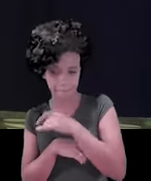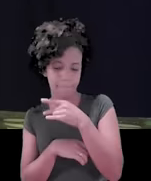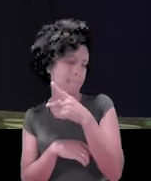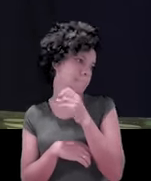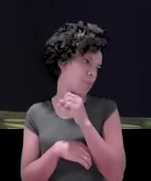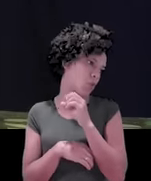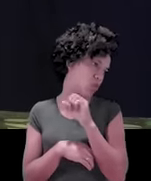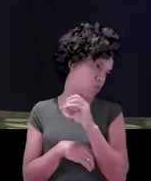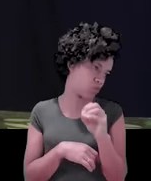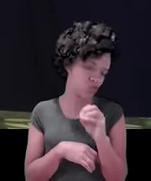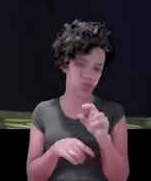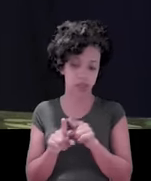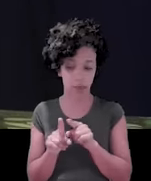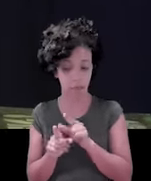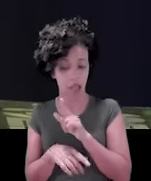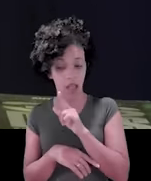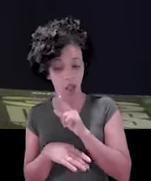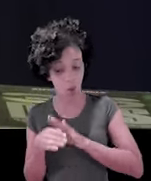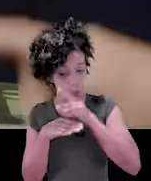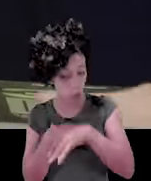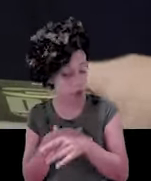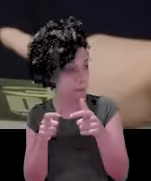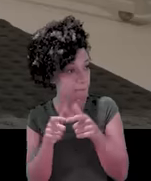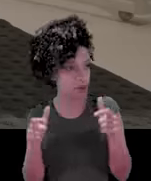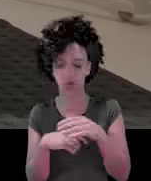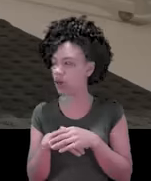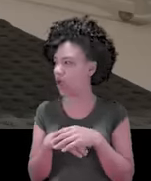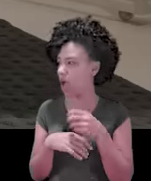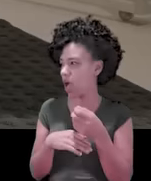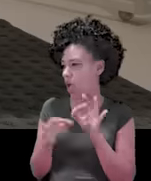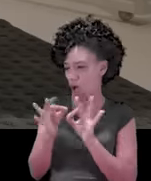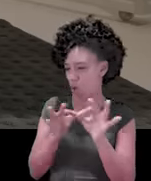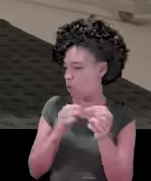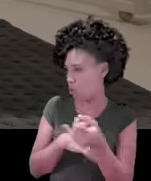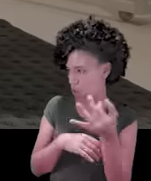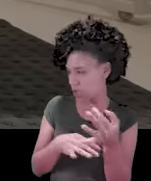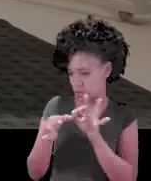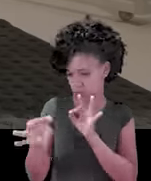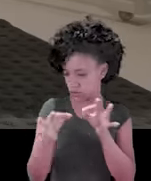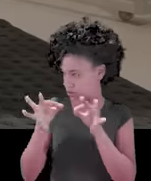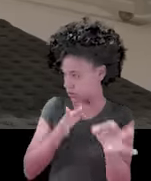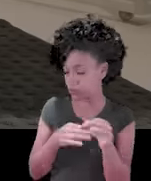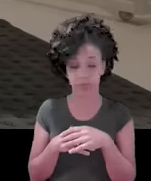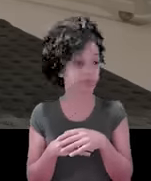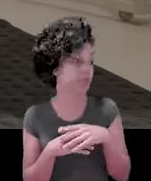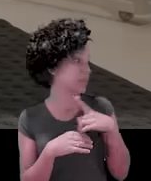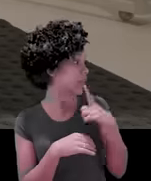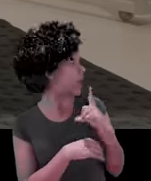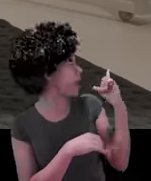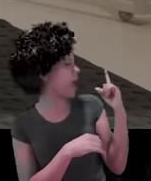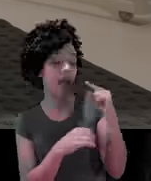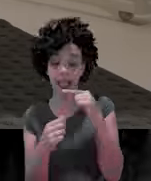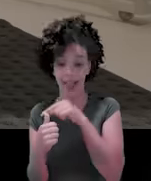festejo povos do Leste também tem o Rio Claro quero maior rio da região e se a conta de distância de um da onde você tá então esse